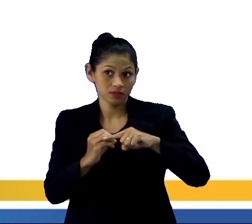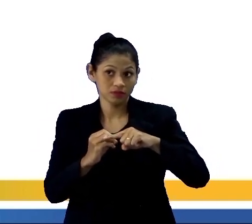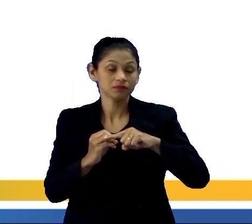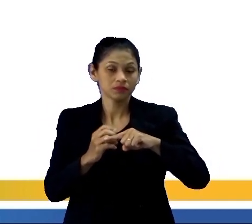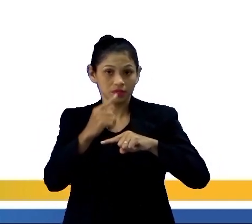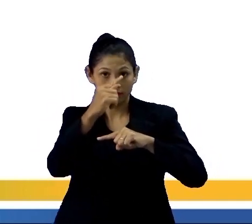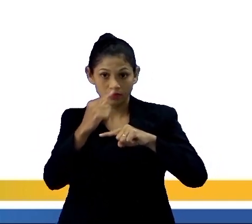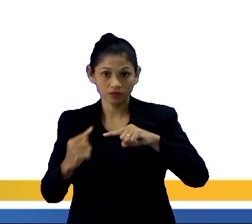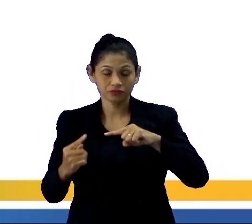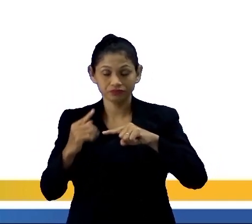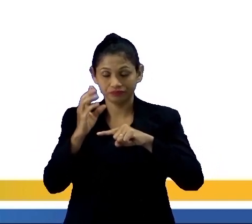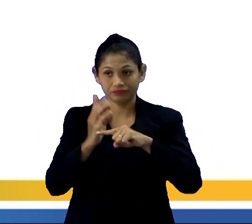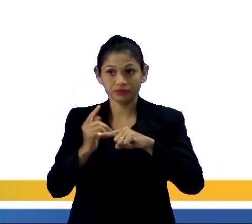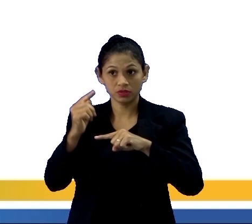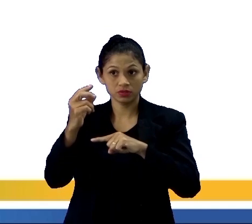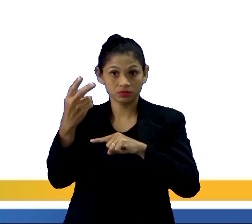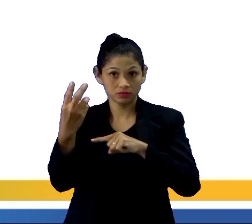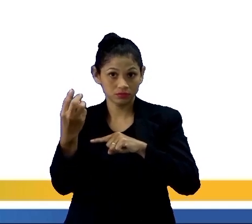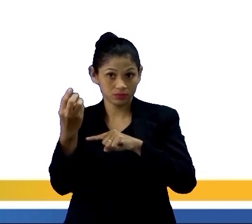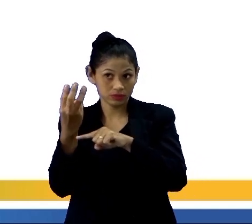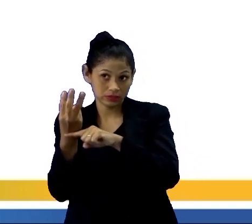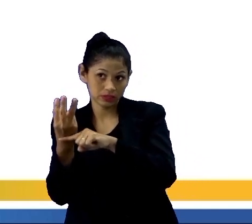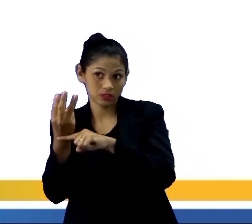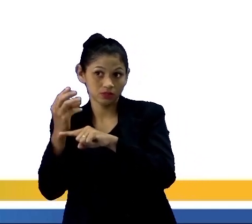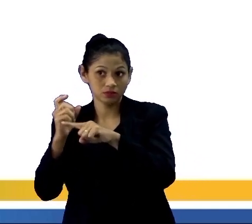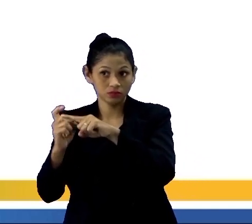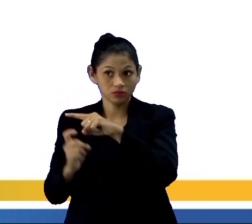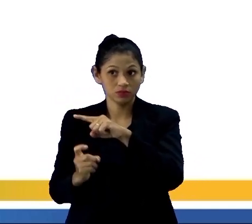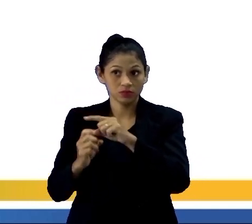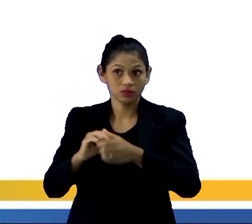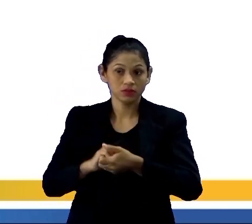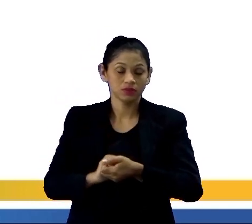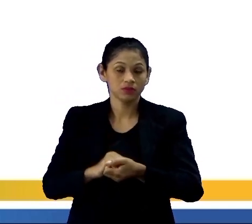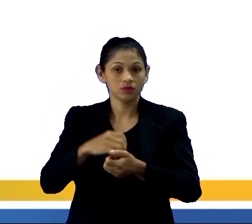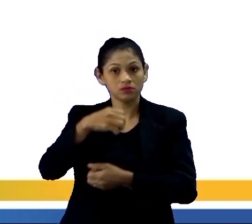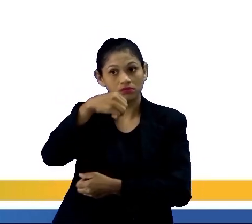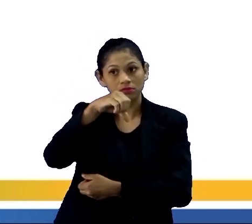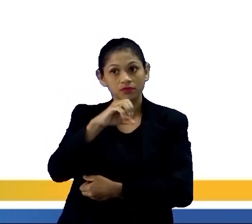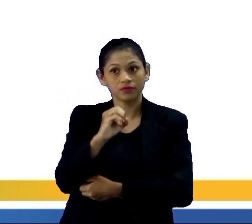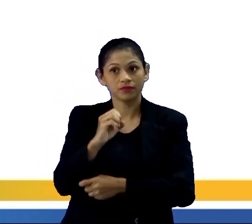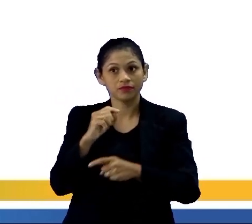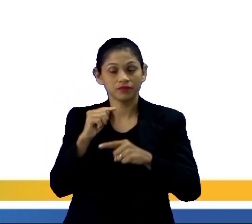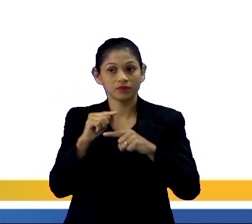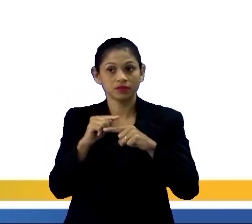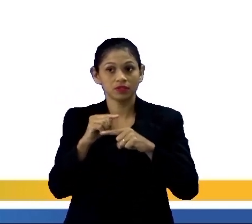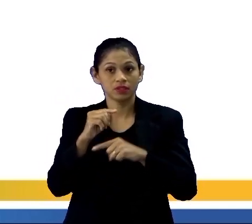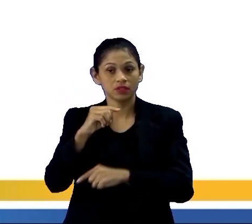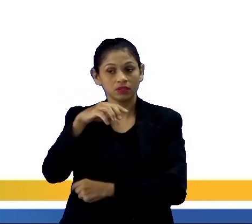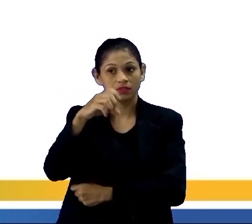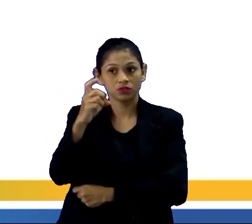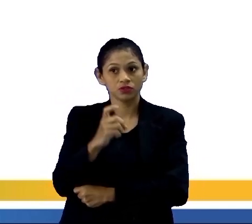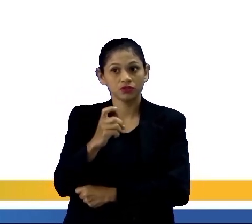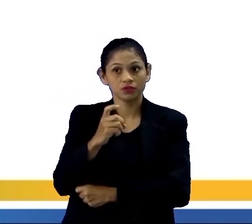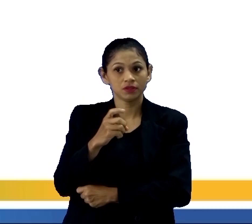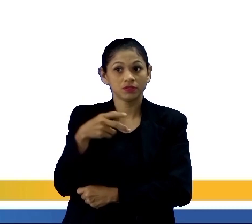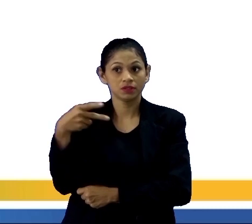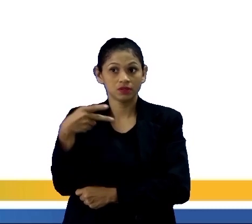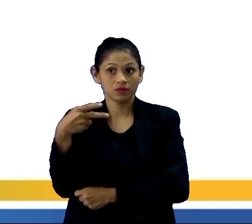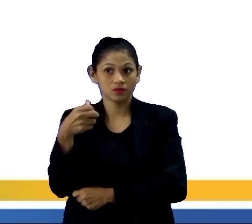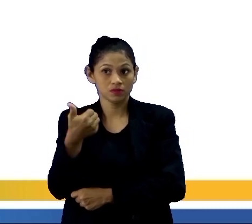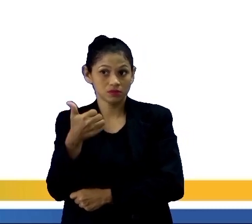x igual a 60 vezes 3. 90 vezes x, 90x. 60 vezes